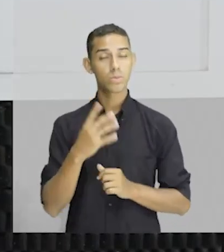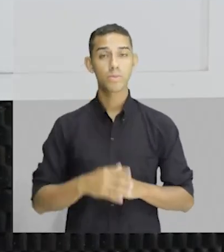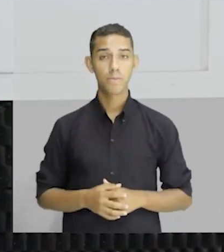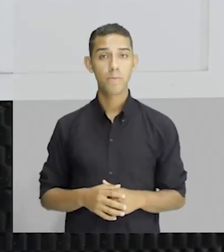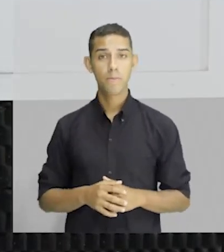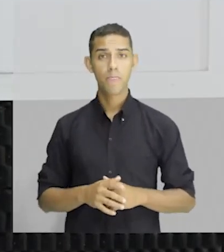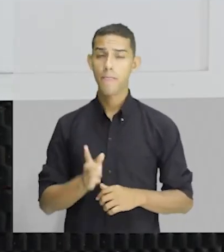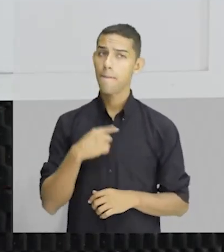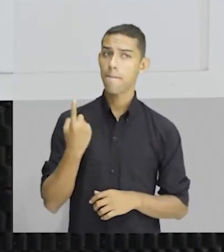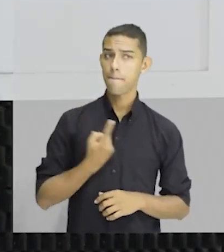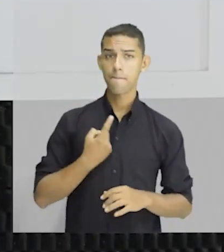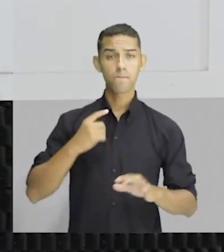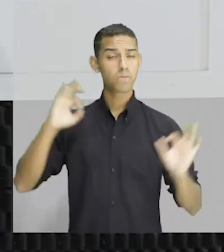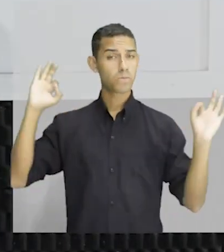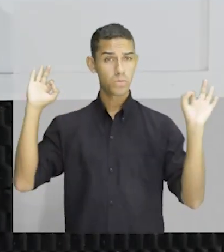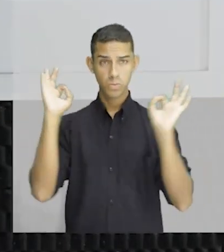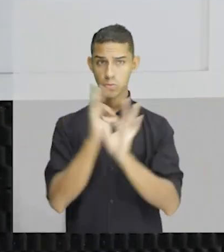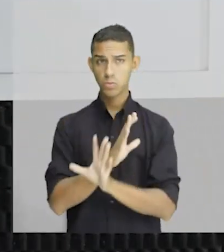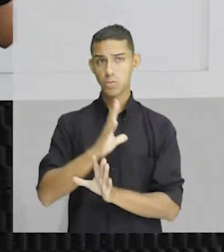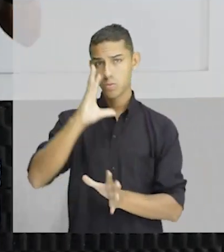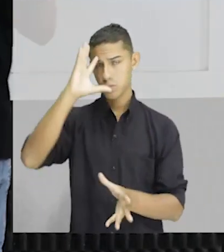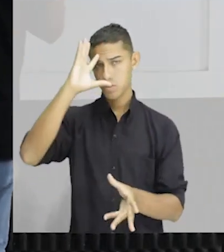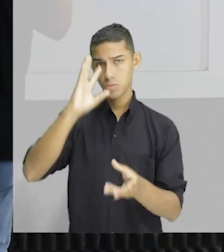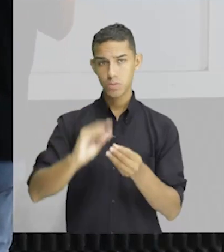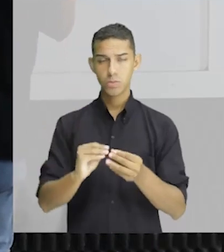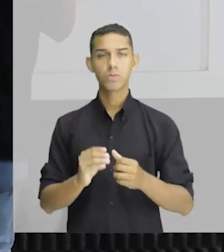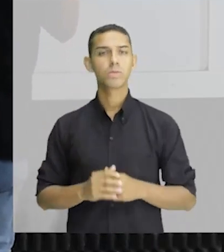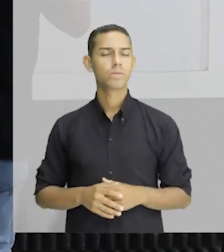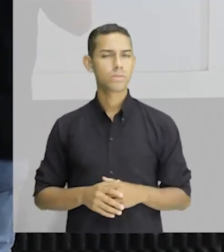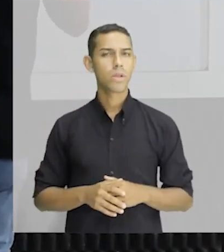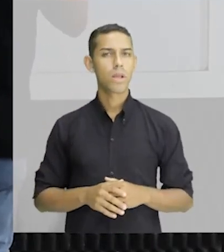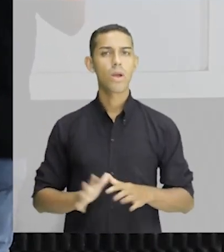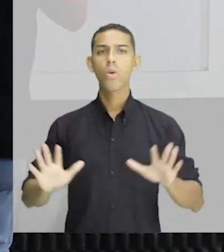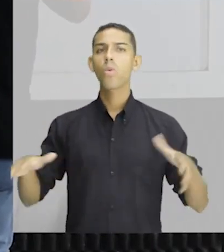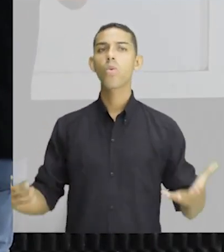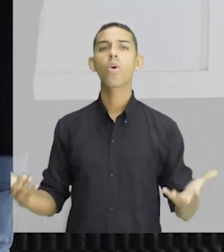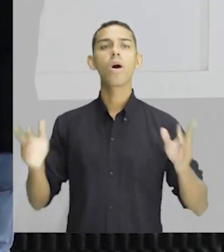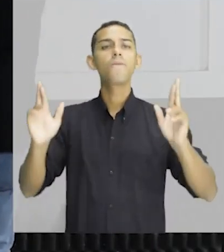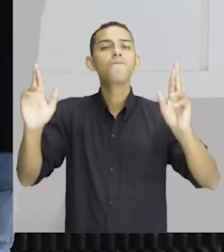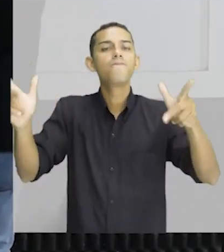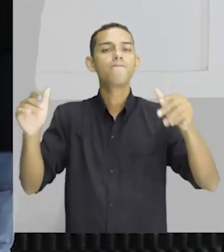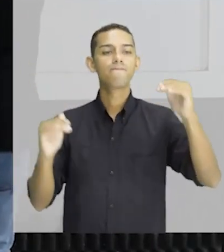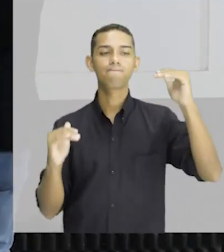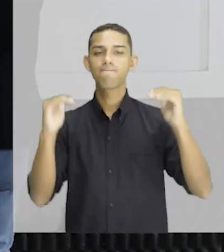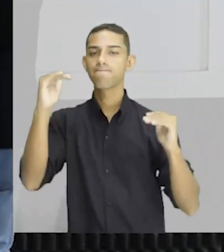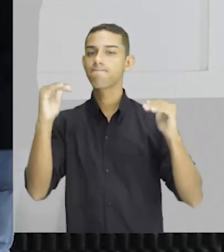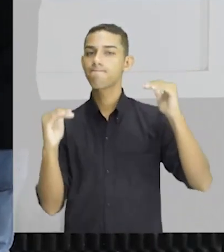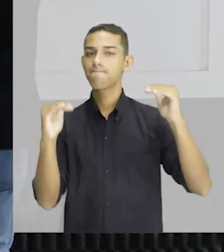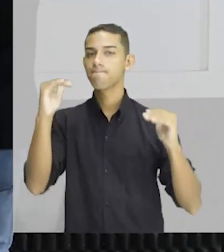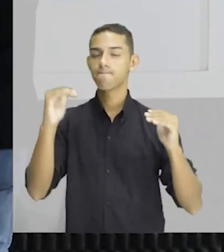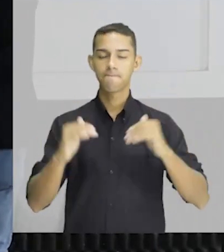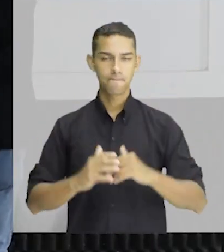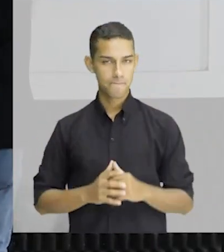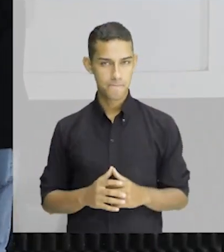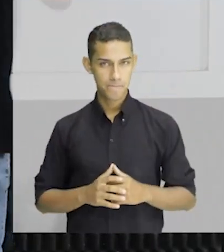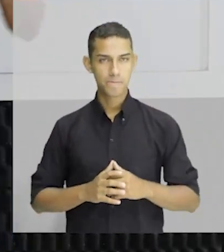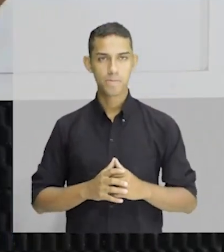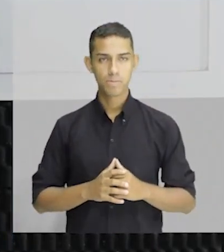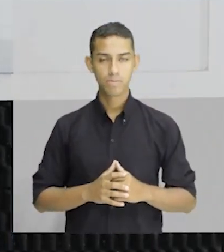Então, para a gente terminar, vou botar aqui, ó, qual vai ser a diferença entre